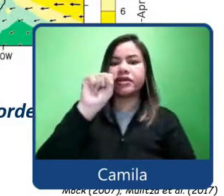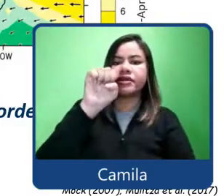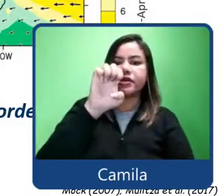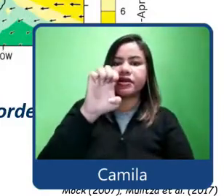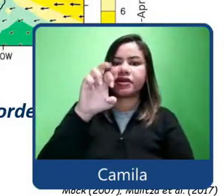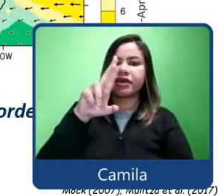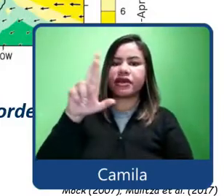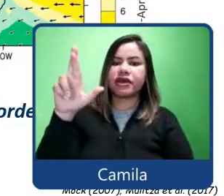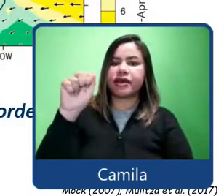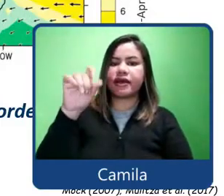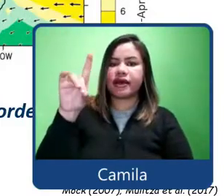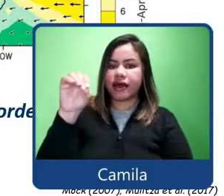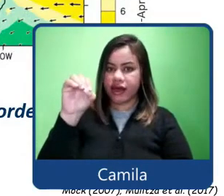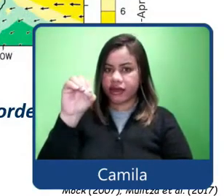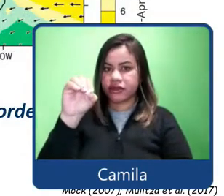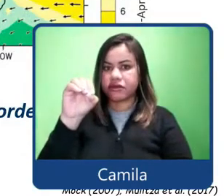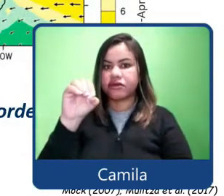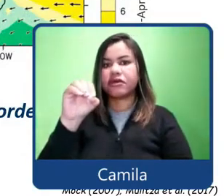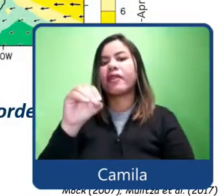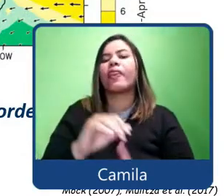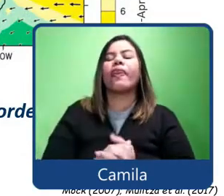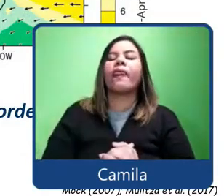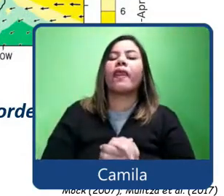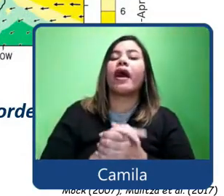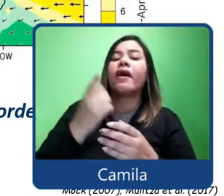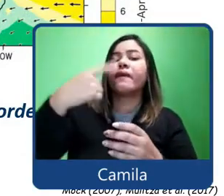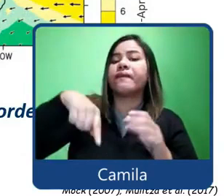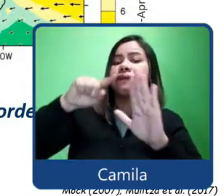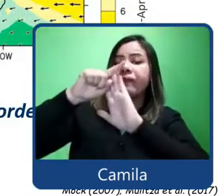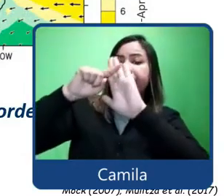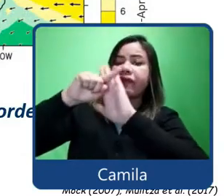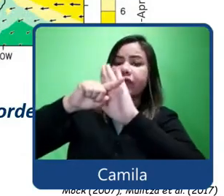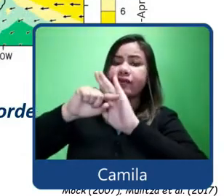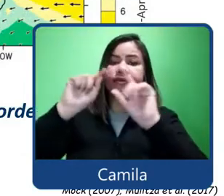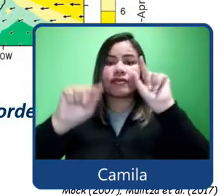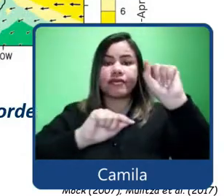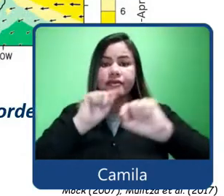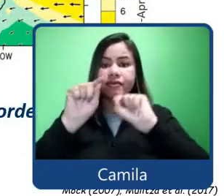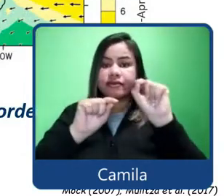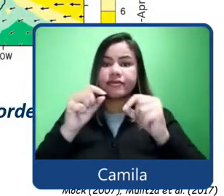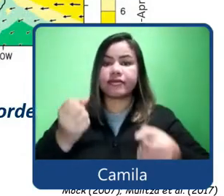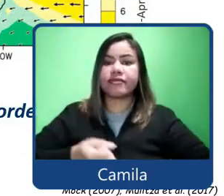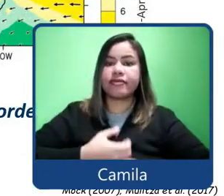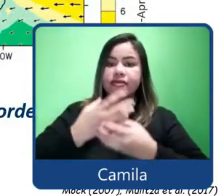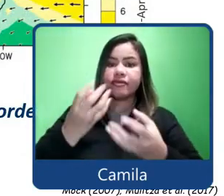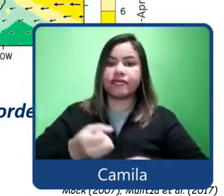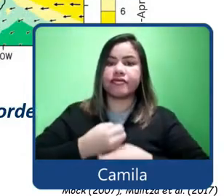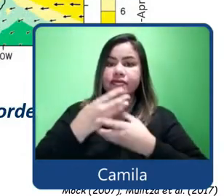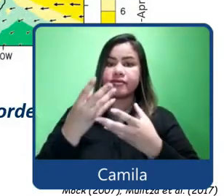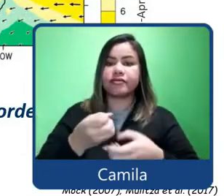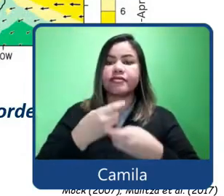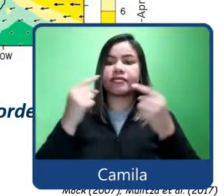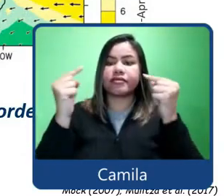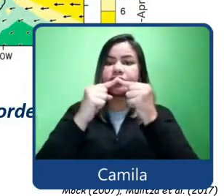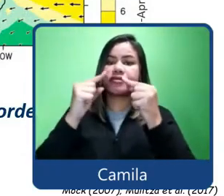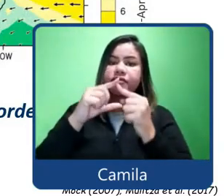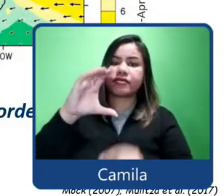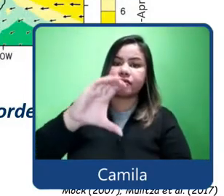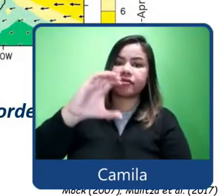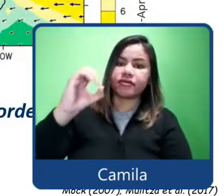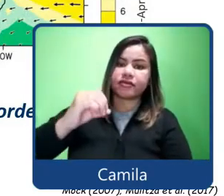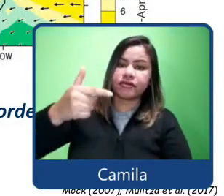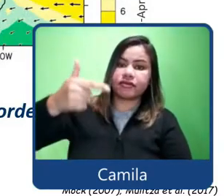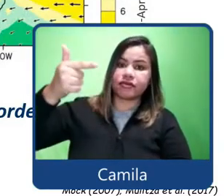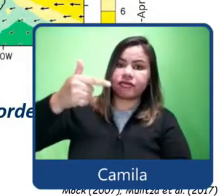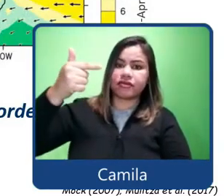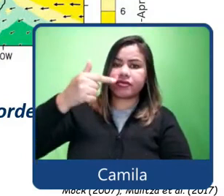E vejam que nós analisamos nesse testemunho os dados de isotópicos para carbono em moléculas muito